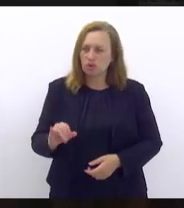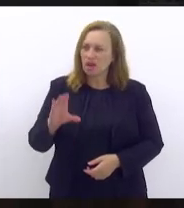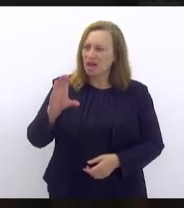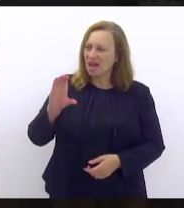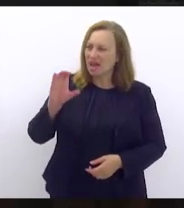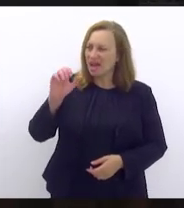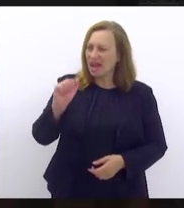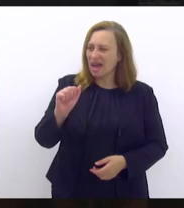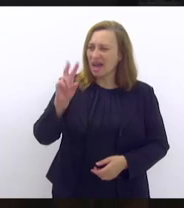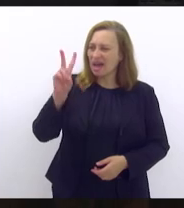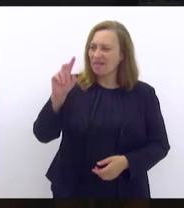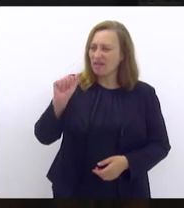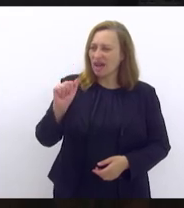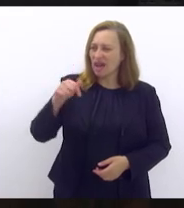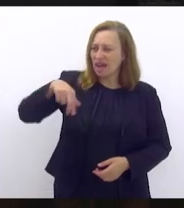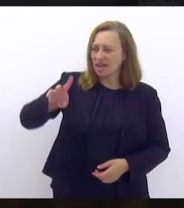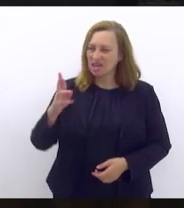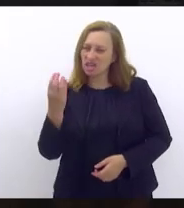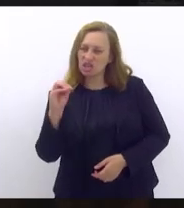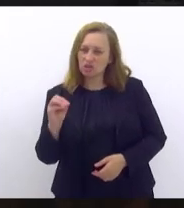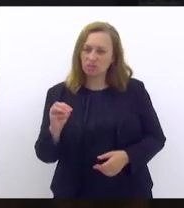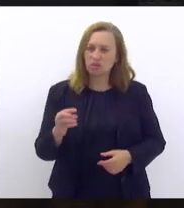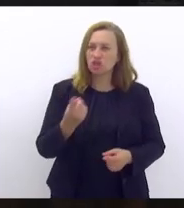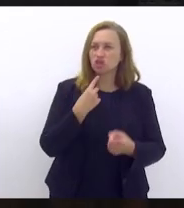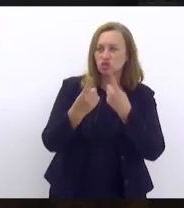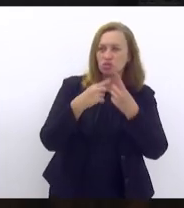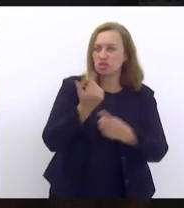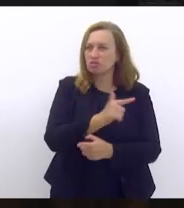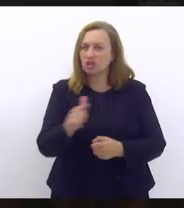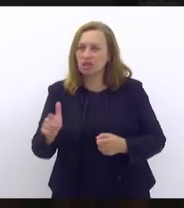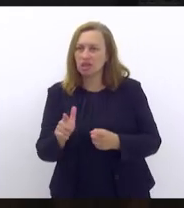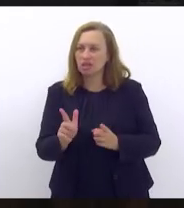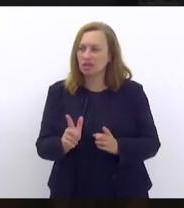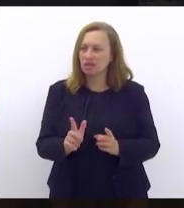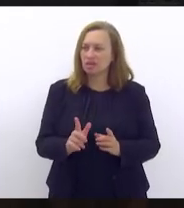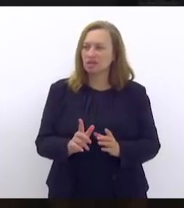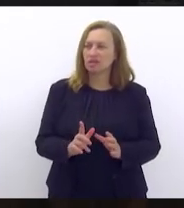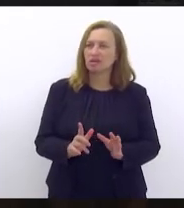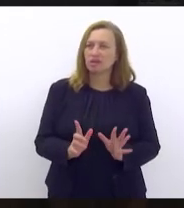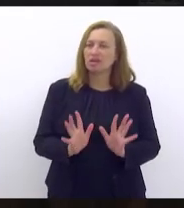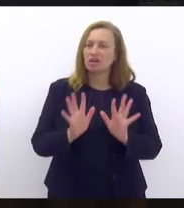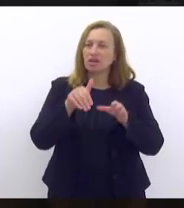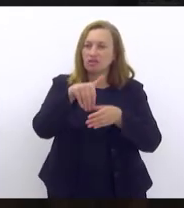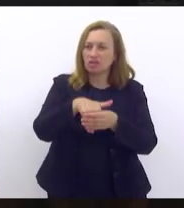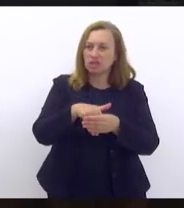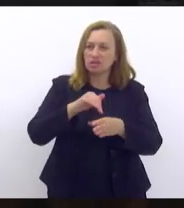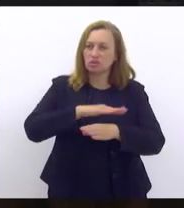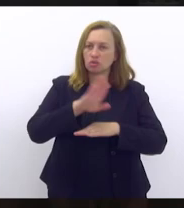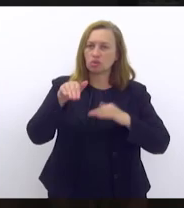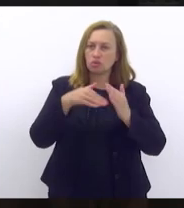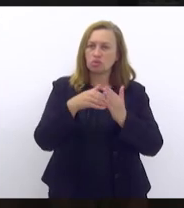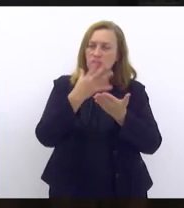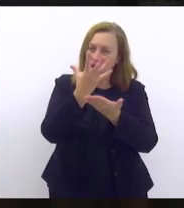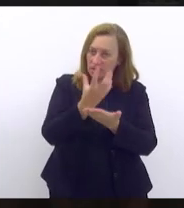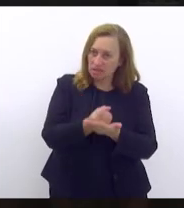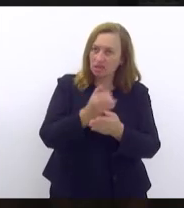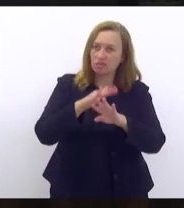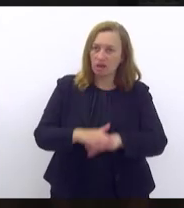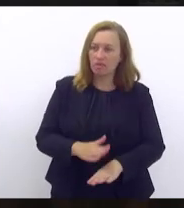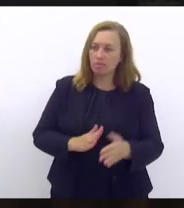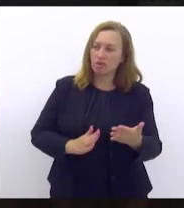Valdir Azevedo. Em discussão, não havendo quem queira discutir, encerrada a discussão. Em votação, senhores que aprovam, permaneçam como